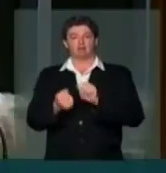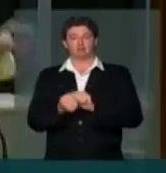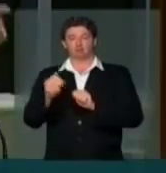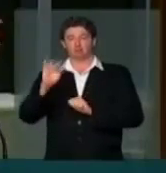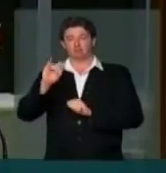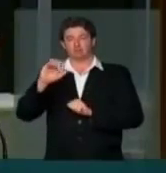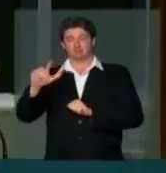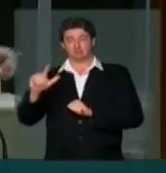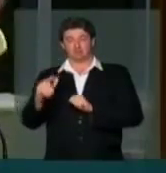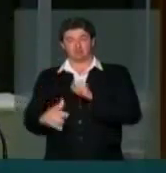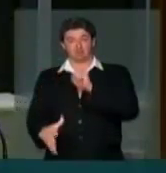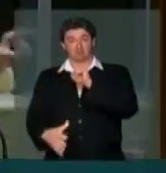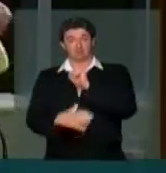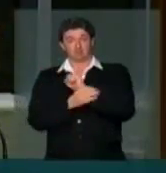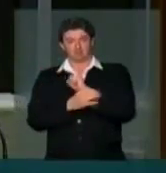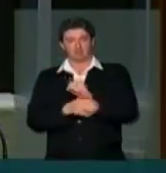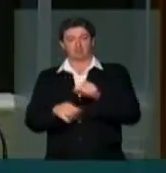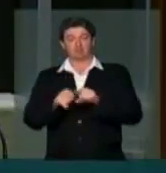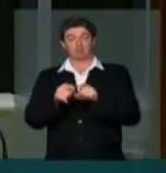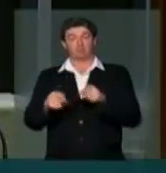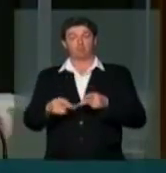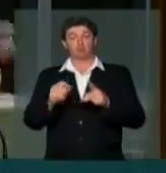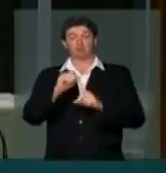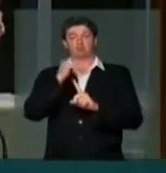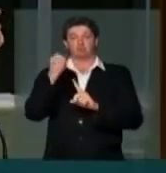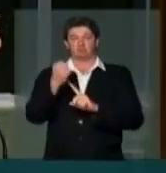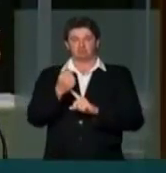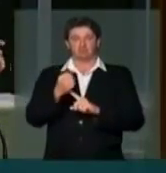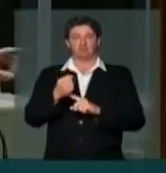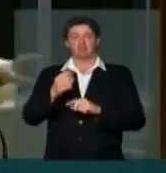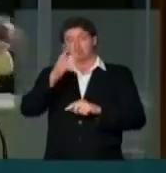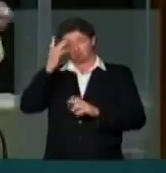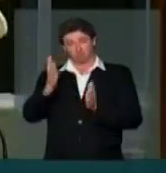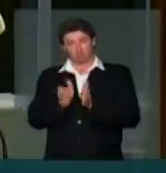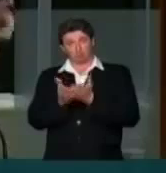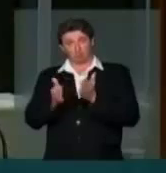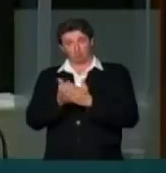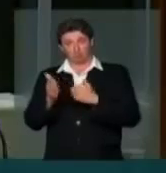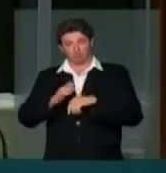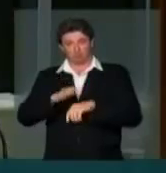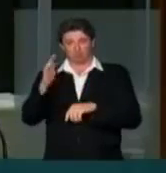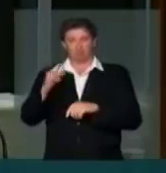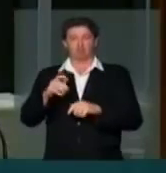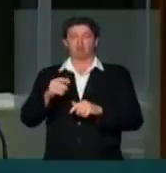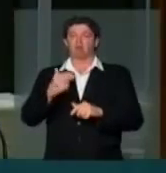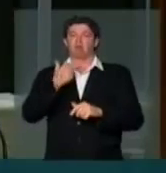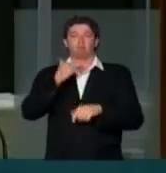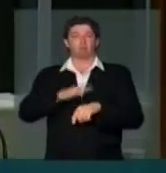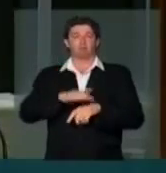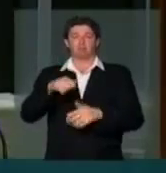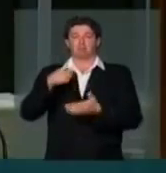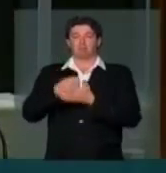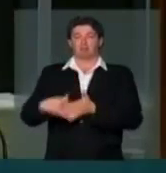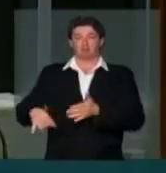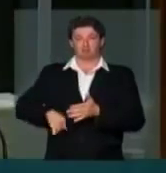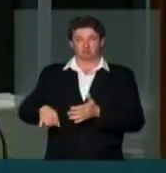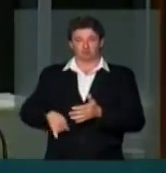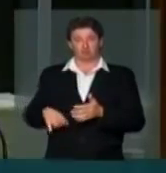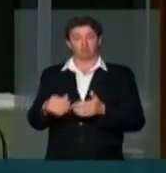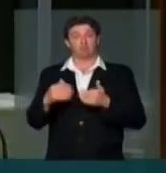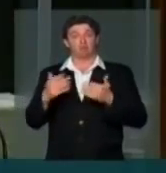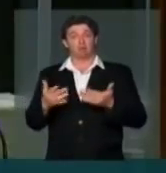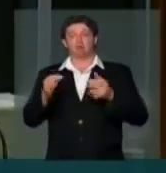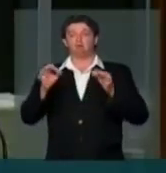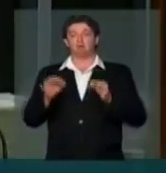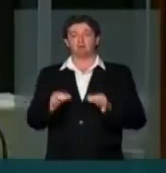fiscal, garantindo que os programas sociais, que os mais pobres não paguem mais através do seu sofrimento. E com